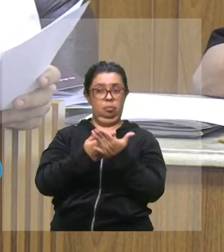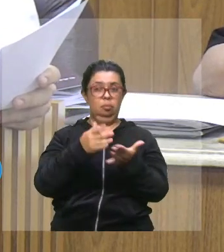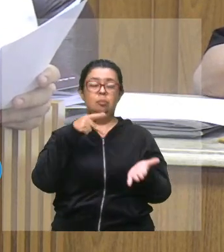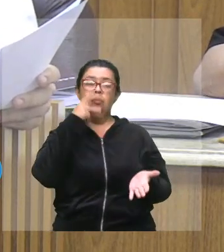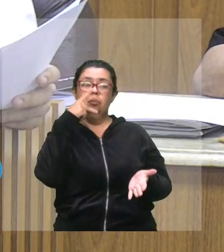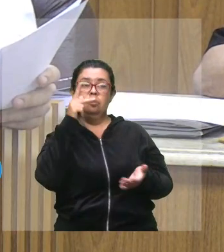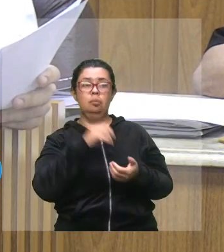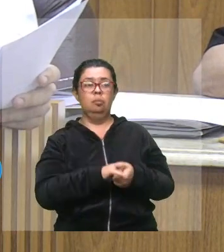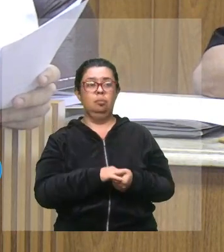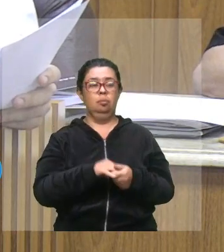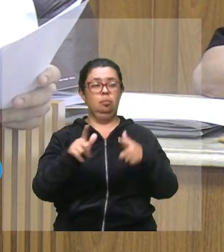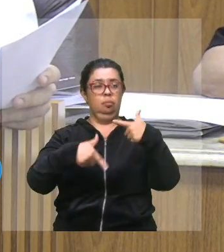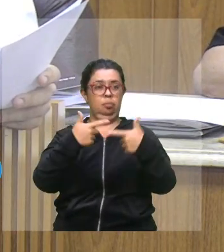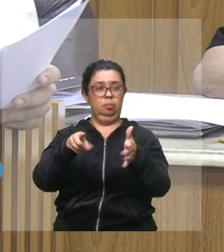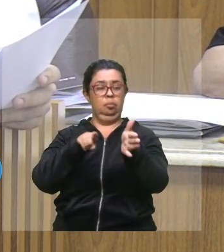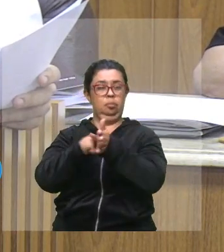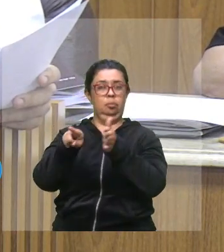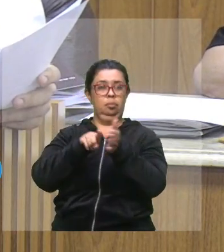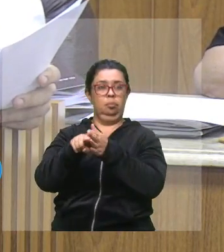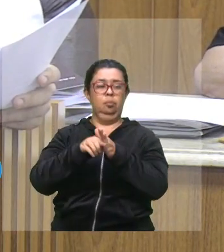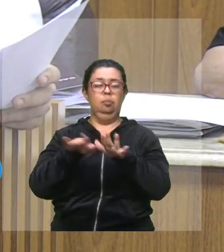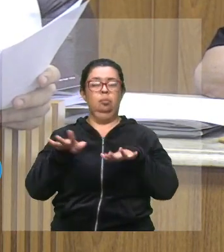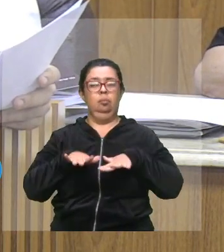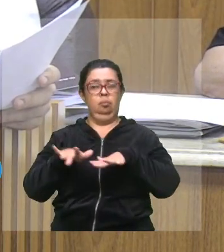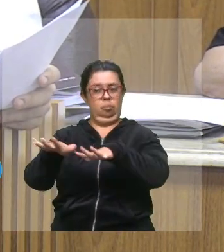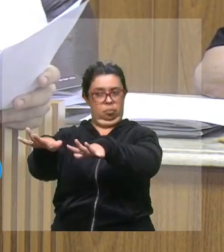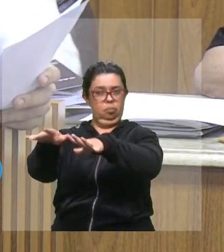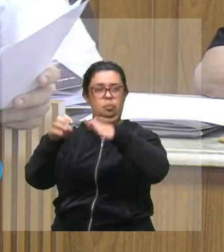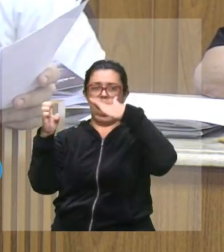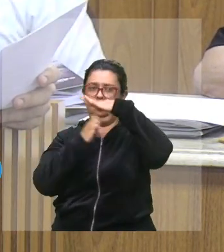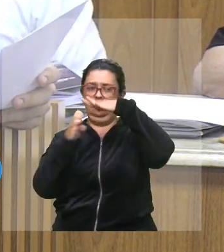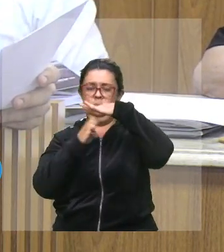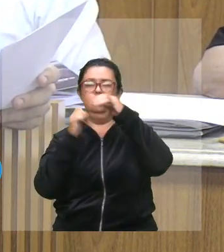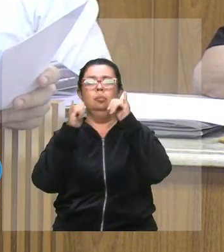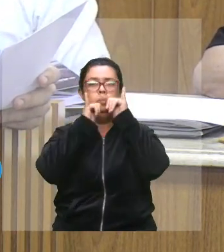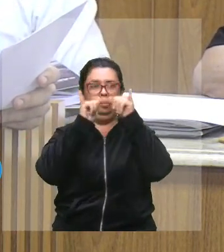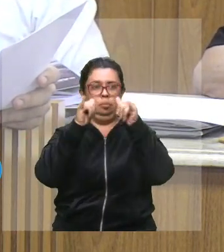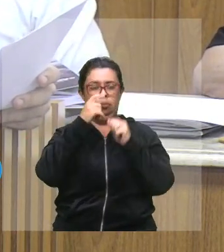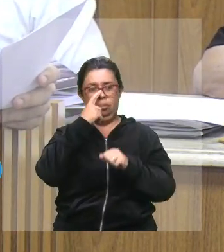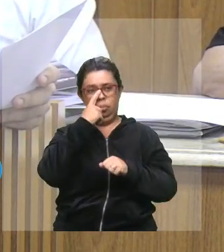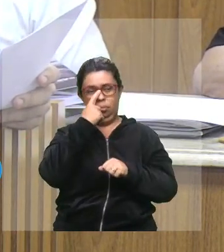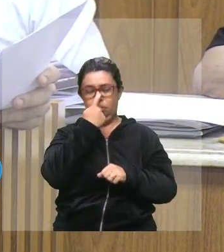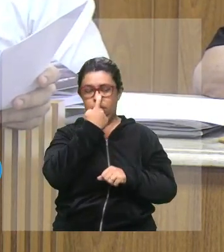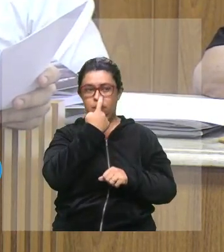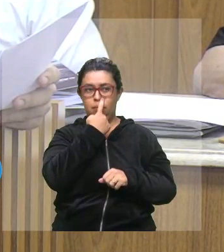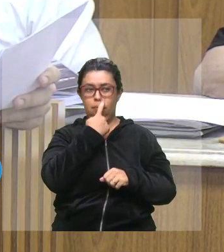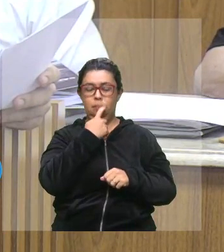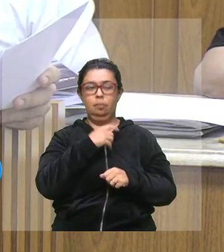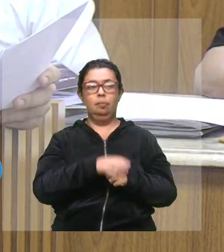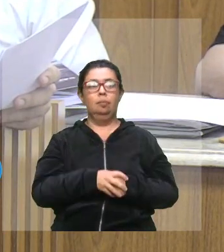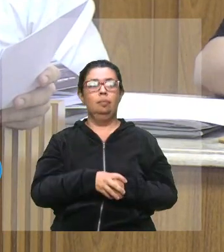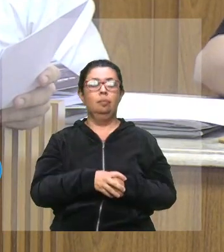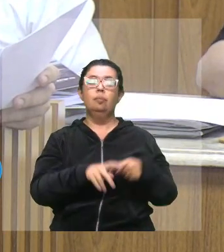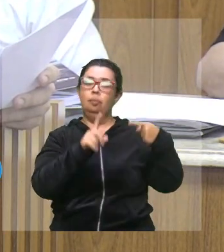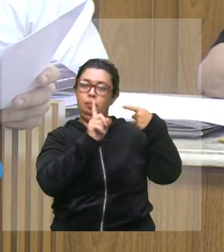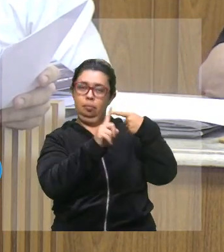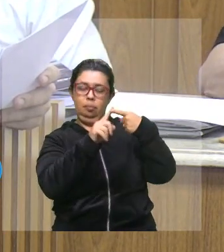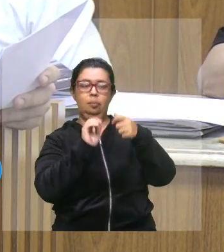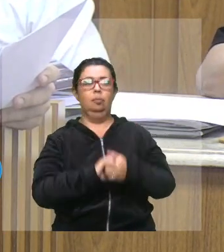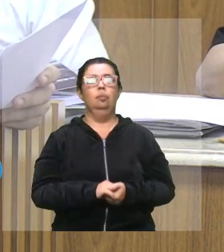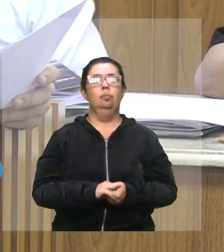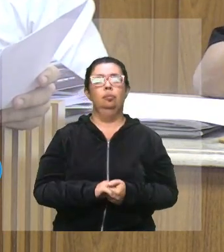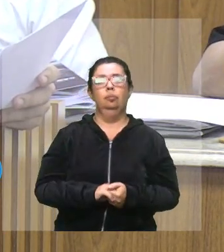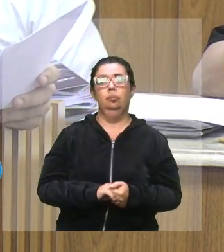mencionado, após consulta ao Departamento Municipal de Trânsito, informamos. E aí, na pergunta A, em que eu perguntei sobre